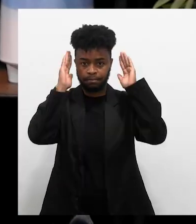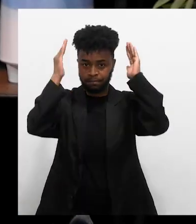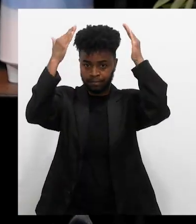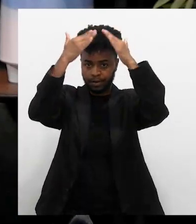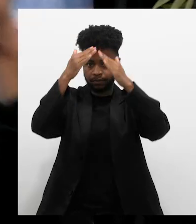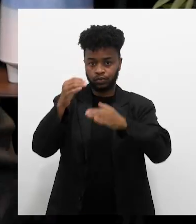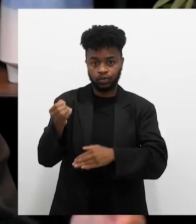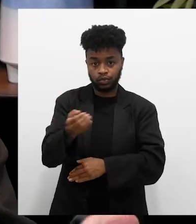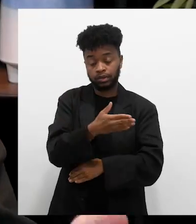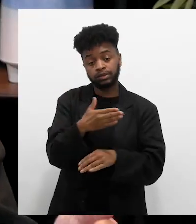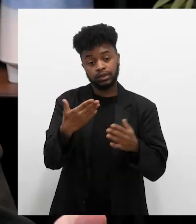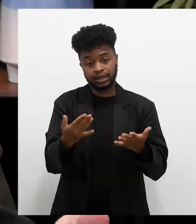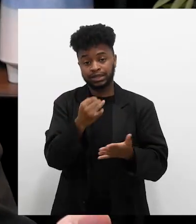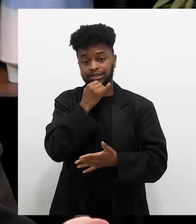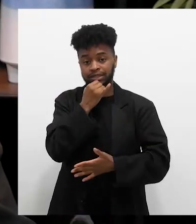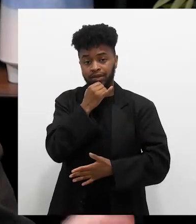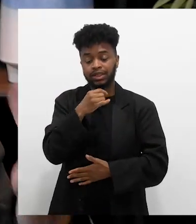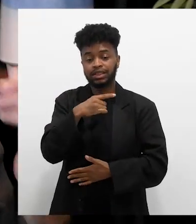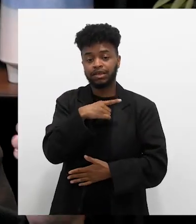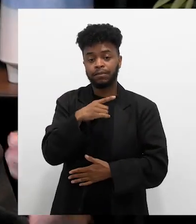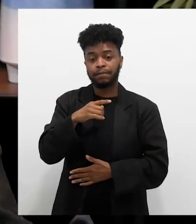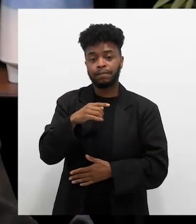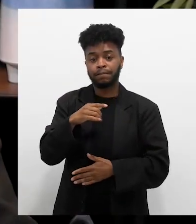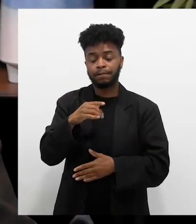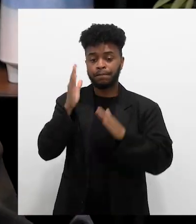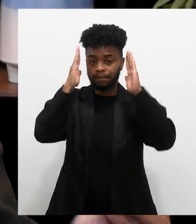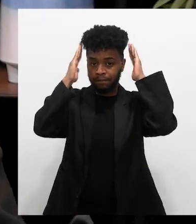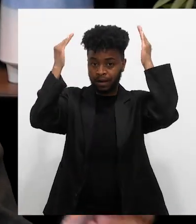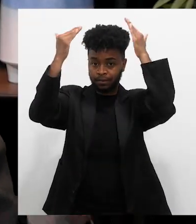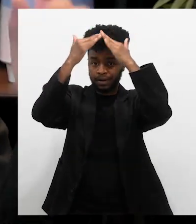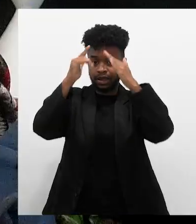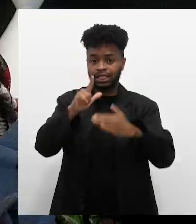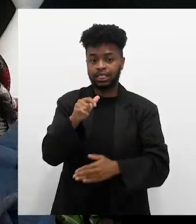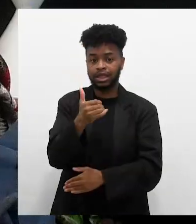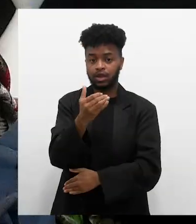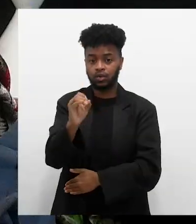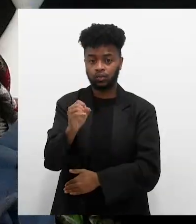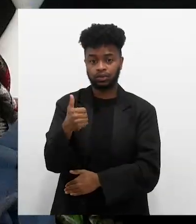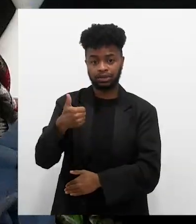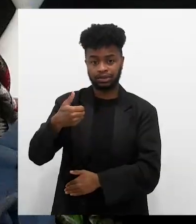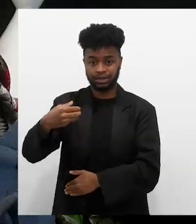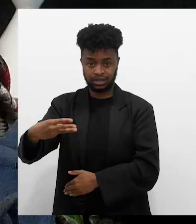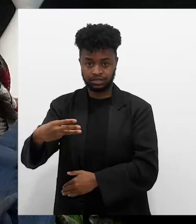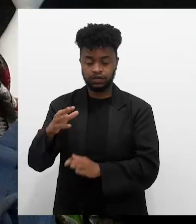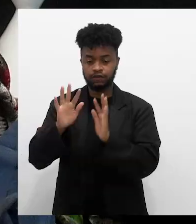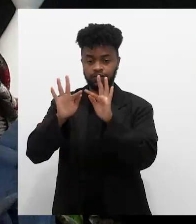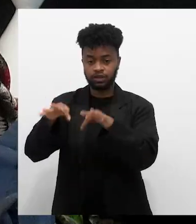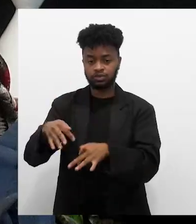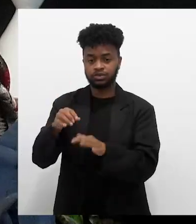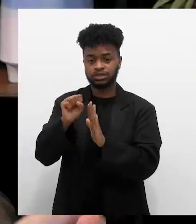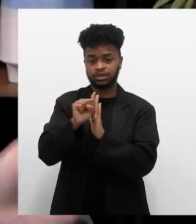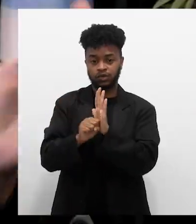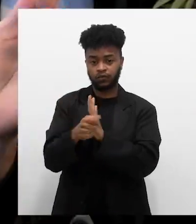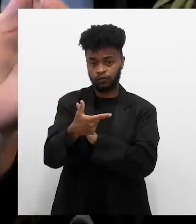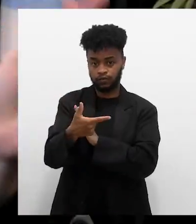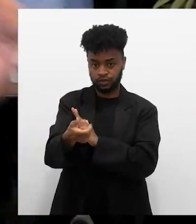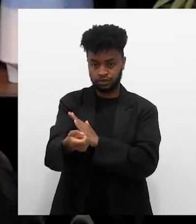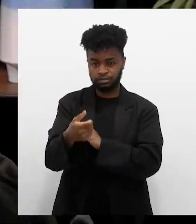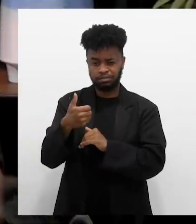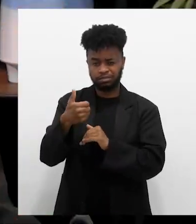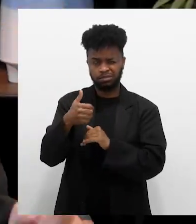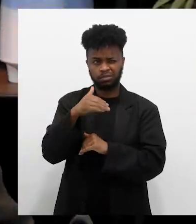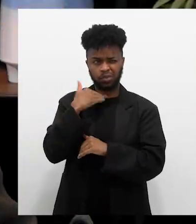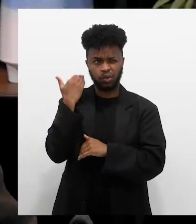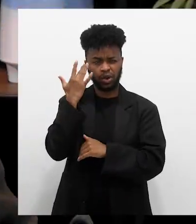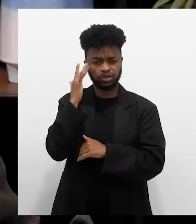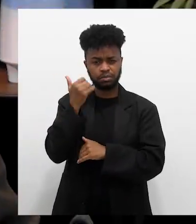Papa. No caso, Leão XIV, o último Papa Leão foi Leão XIII, do final do século XIX, início do século XX. Morreu em 1903, se não me